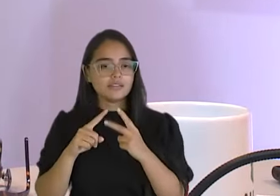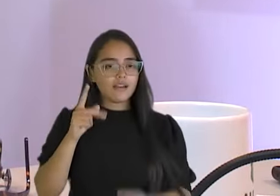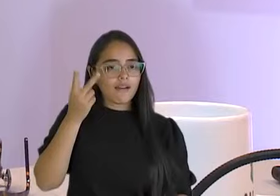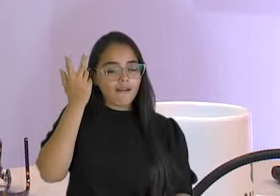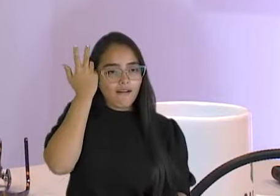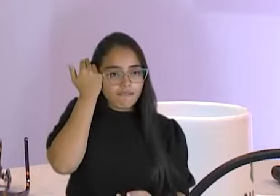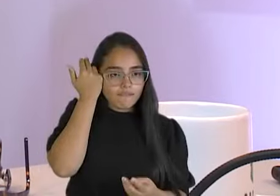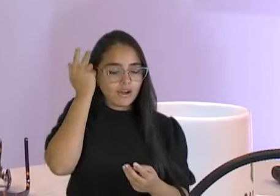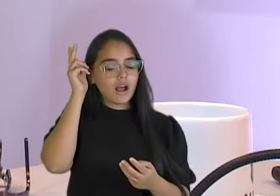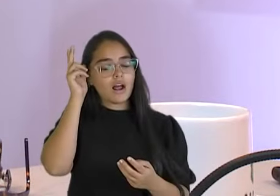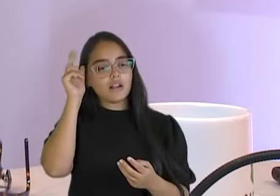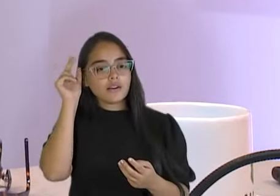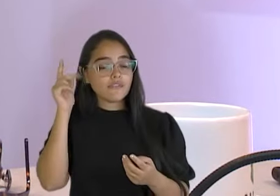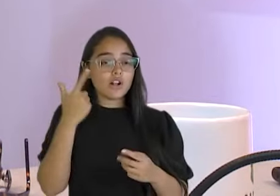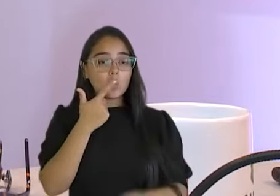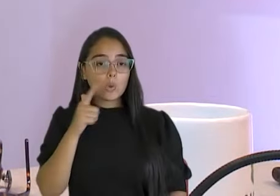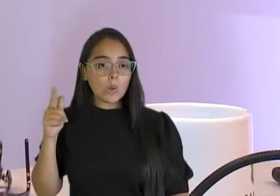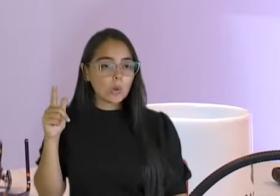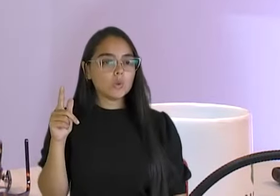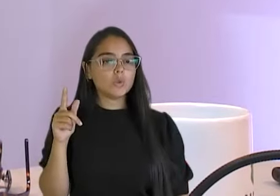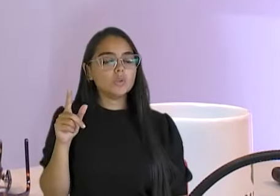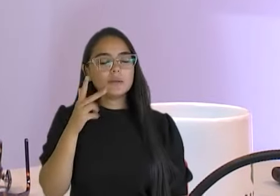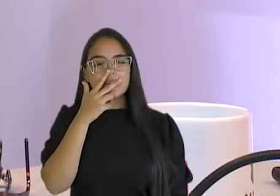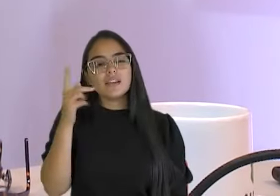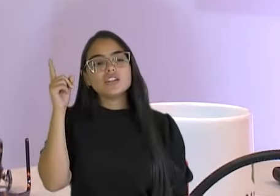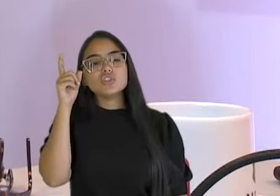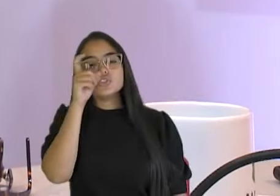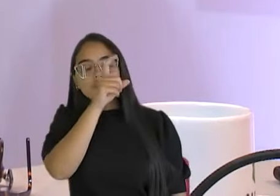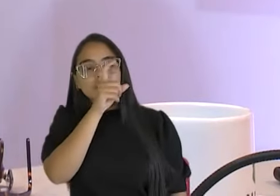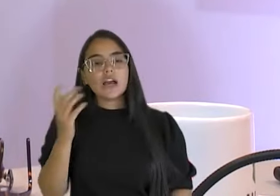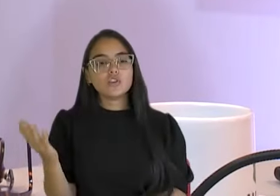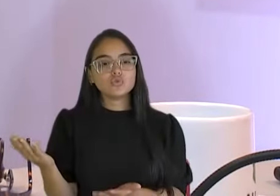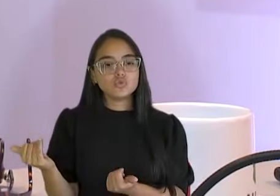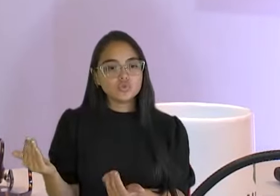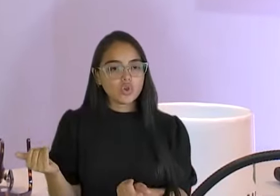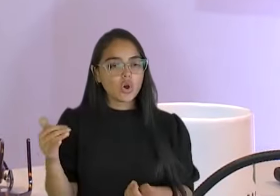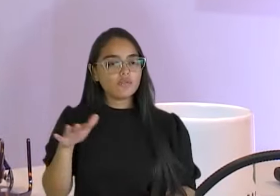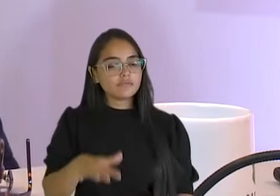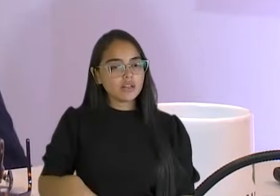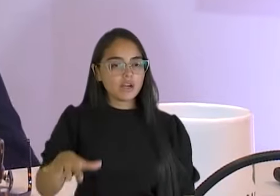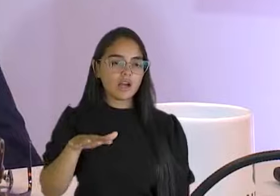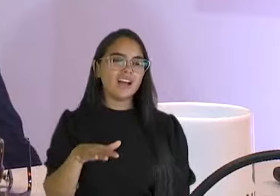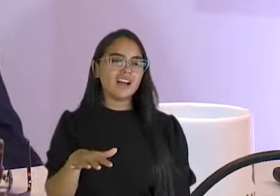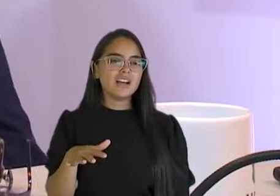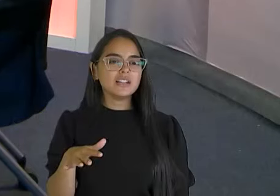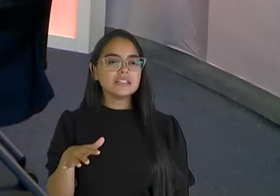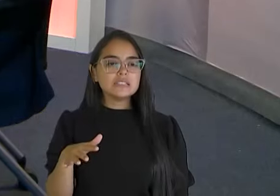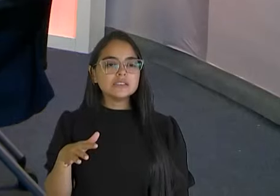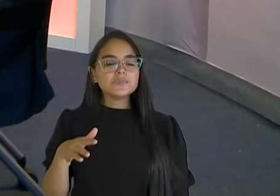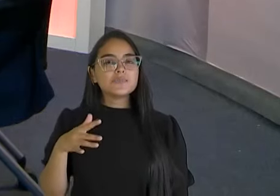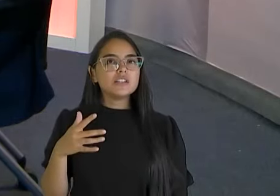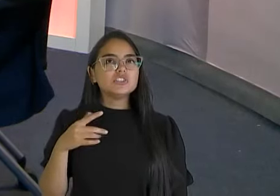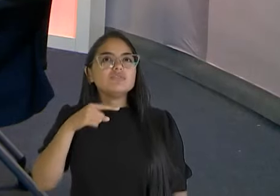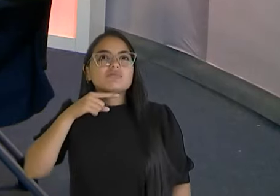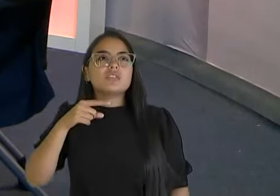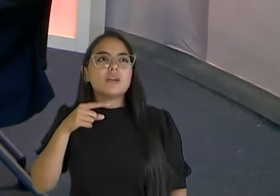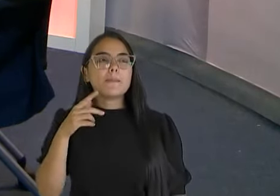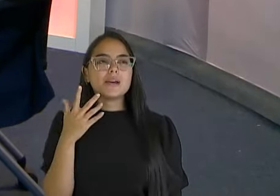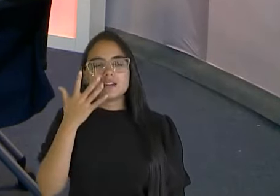eram. Quer dizer, outras modalidades que até dificultava mais, de Sim, você adolescentes, tinha de que jovens, sair né? para Mais o seu inacessível, local. Era